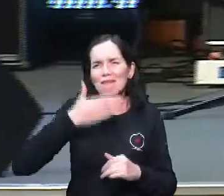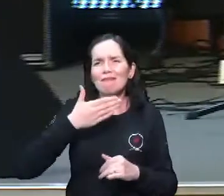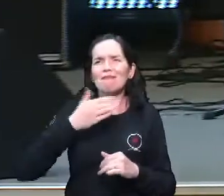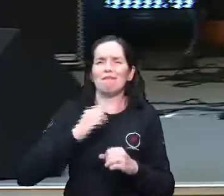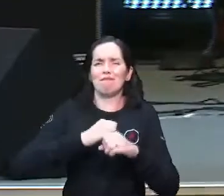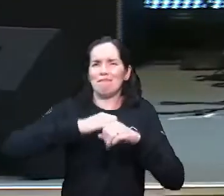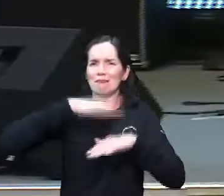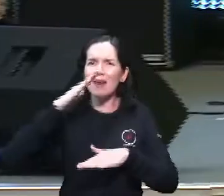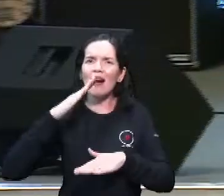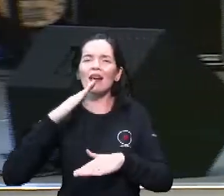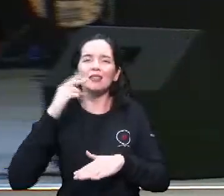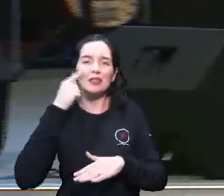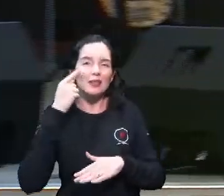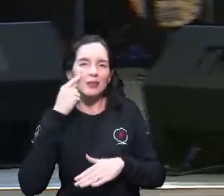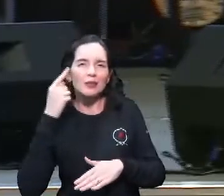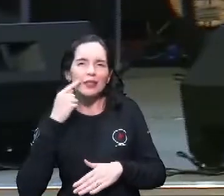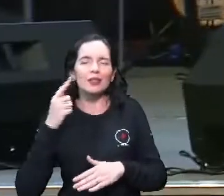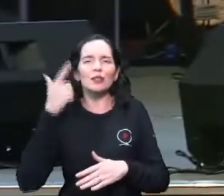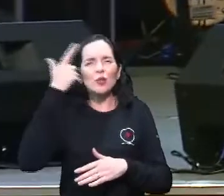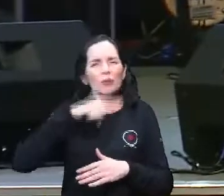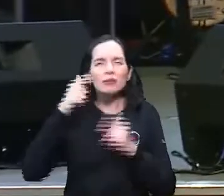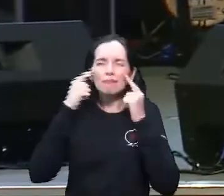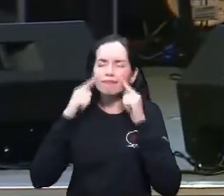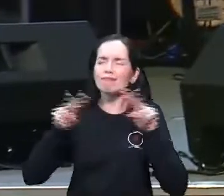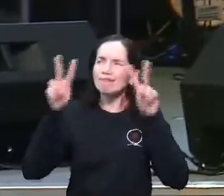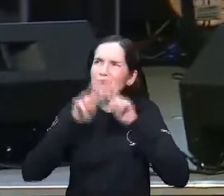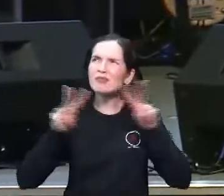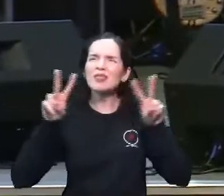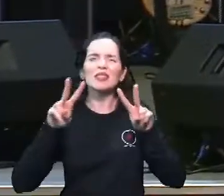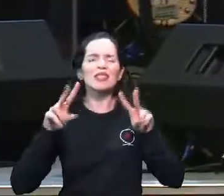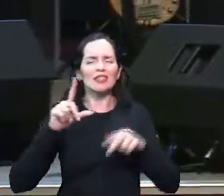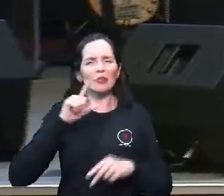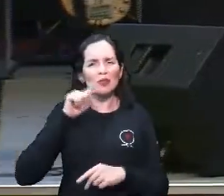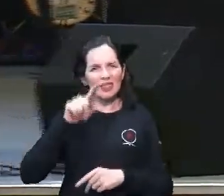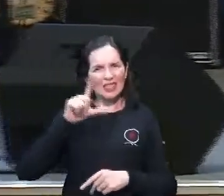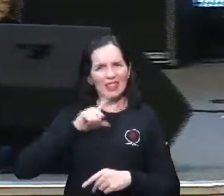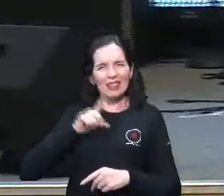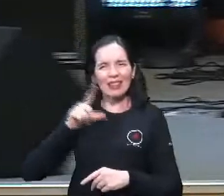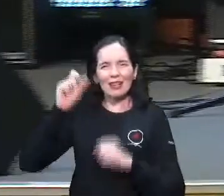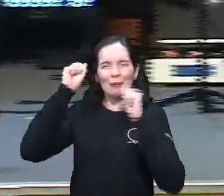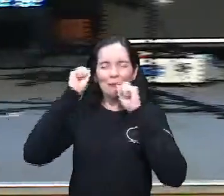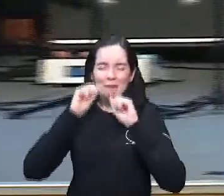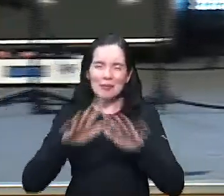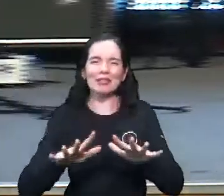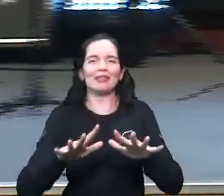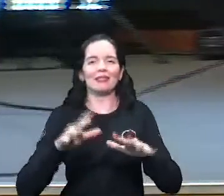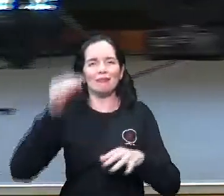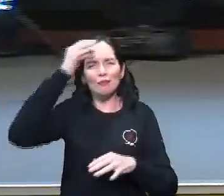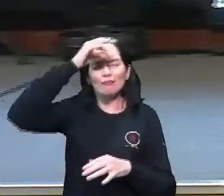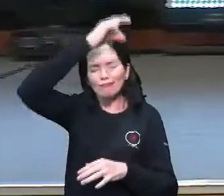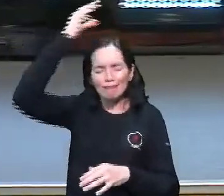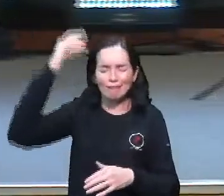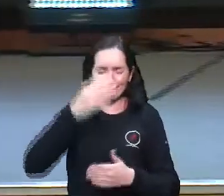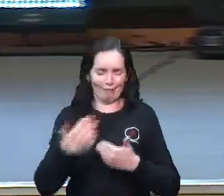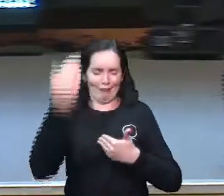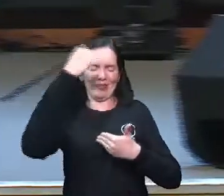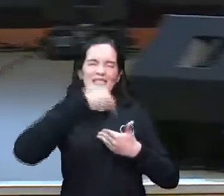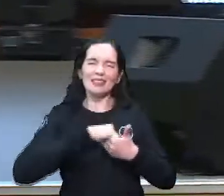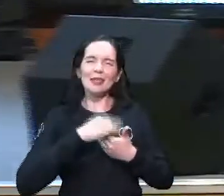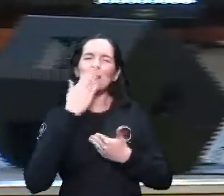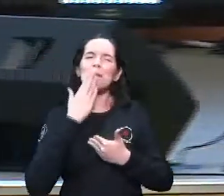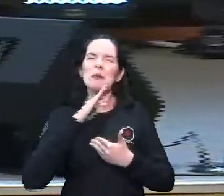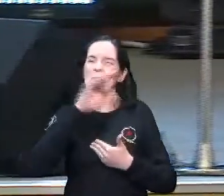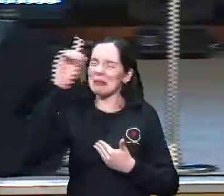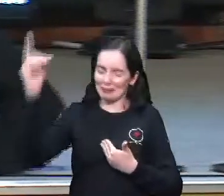carrega mais do que os seus olhos podem ver, você carrega a bênção de Deus, você carrega o Espírito Santo, você carrega as promessas de Deus,